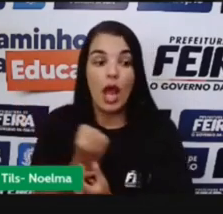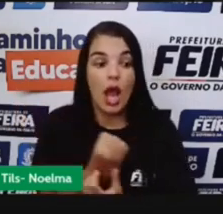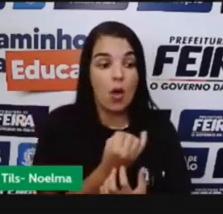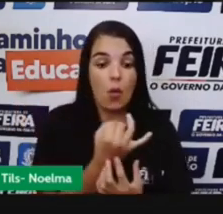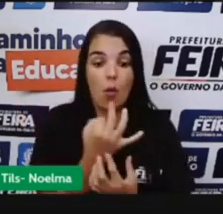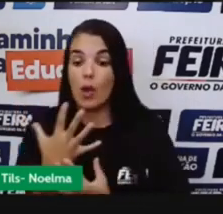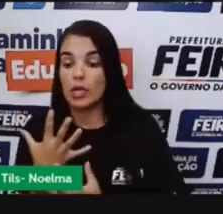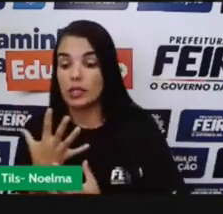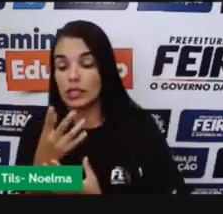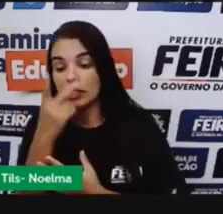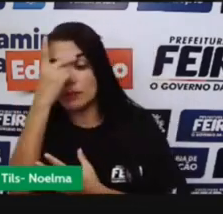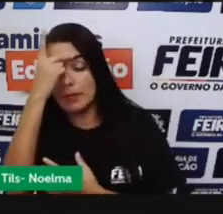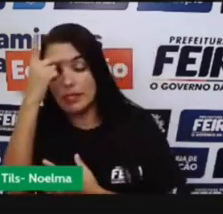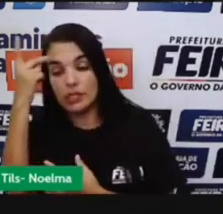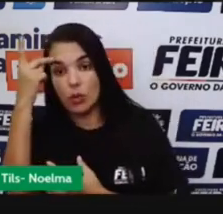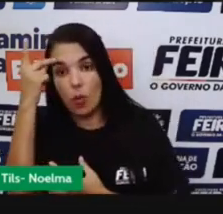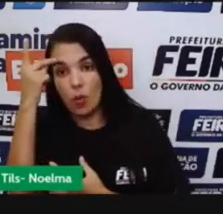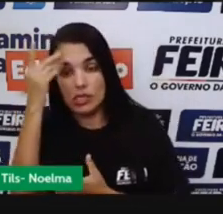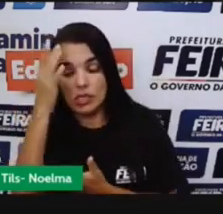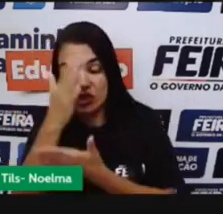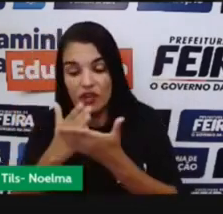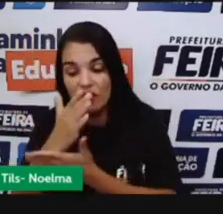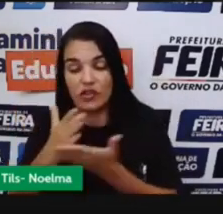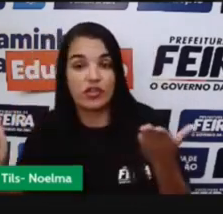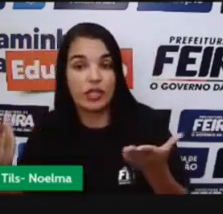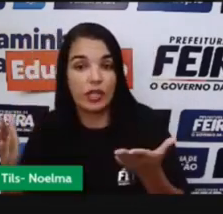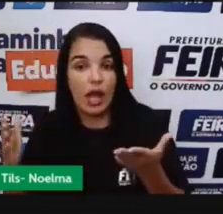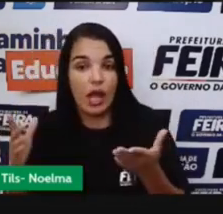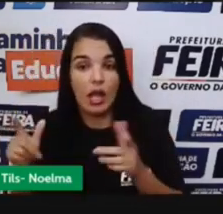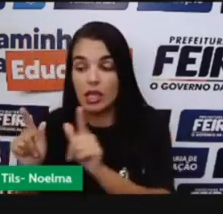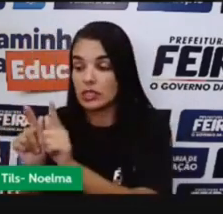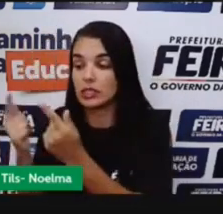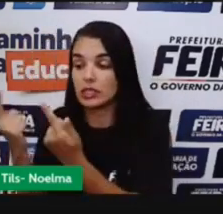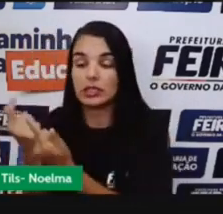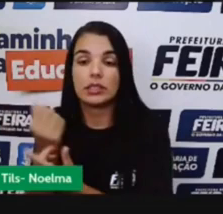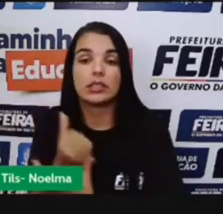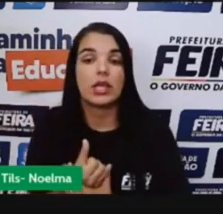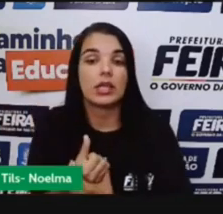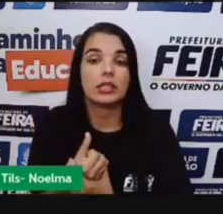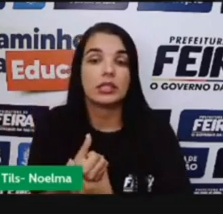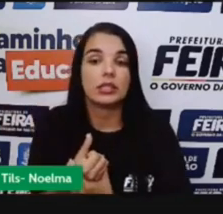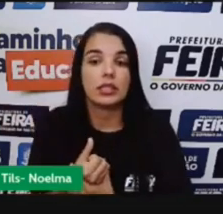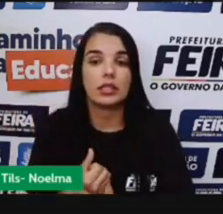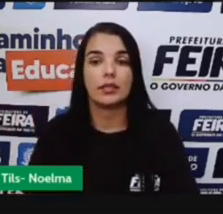pessoas que serão divididas em 6 grupos.